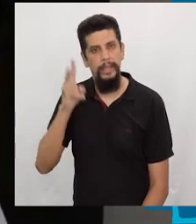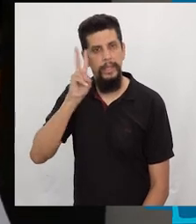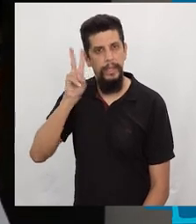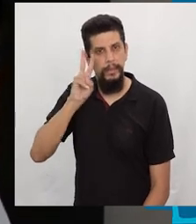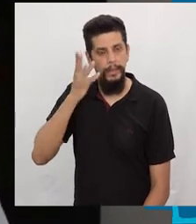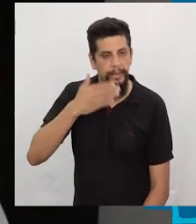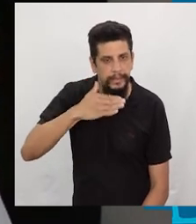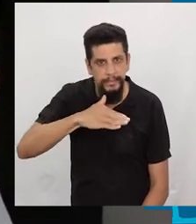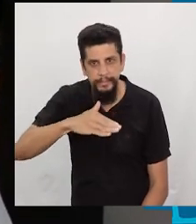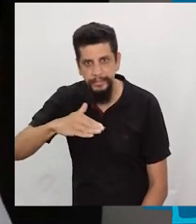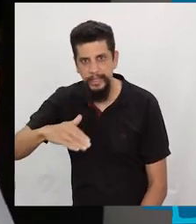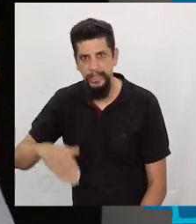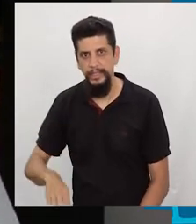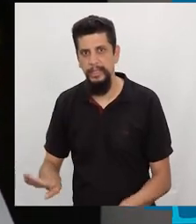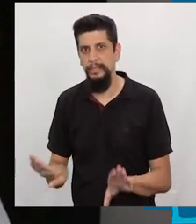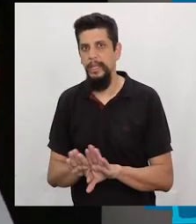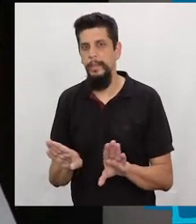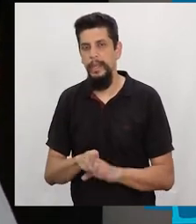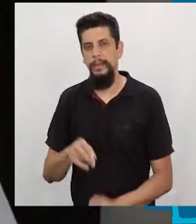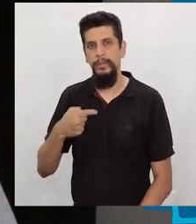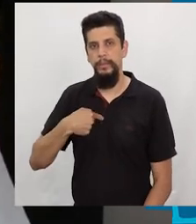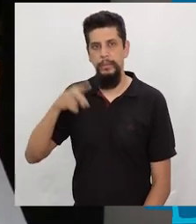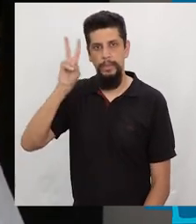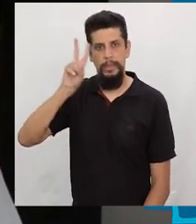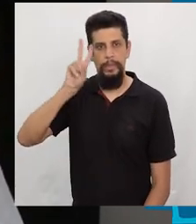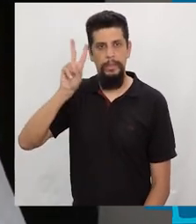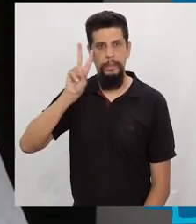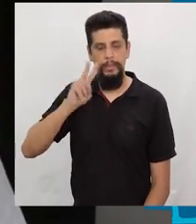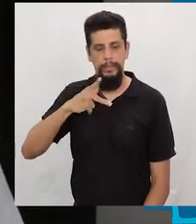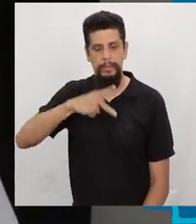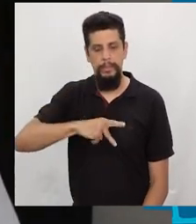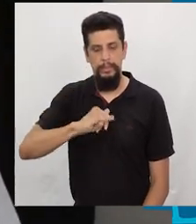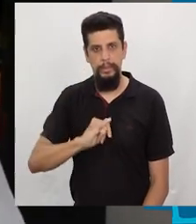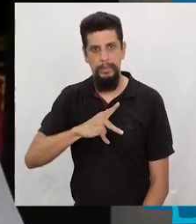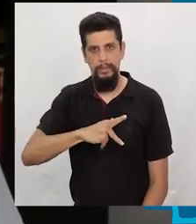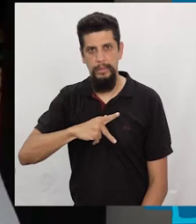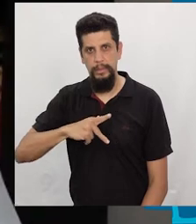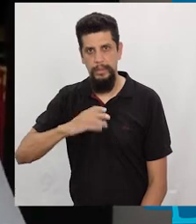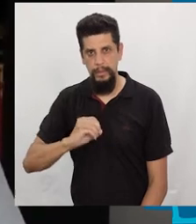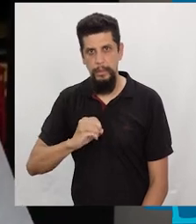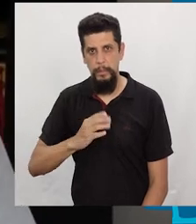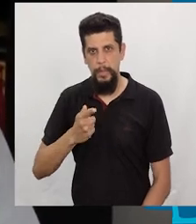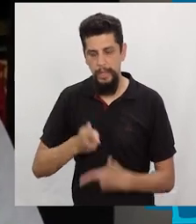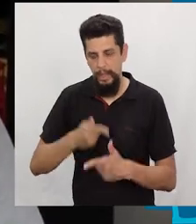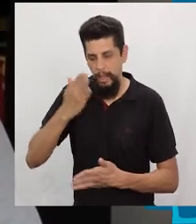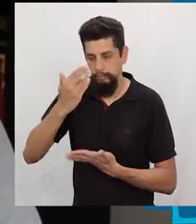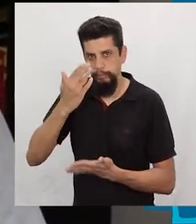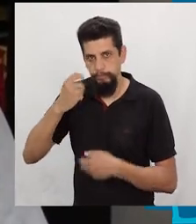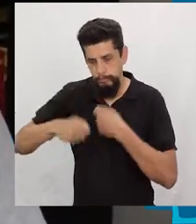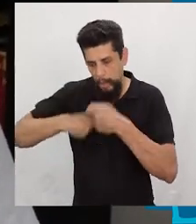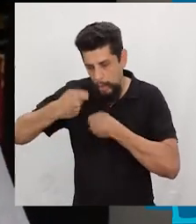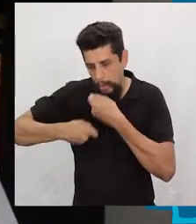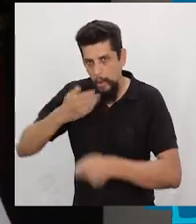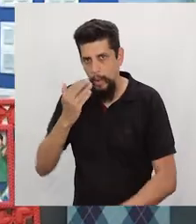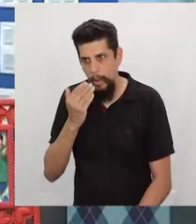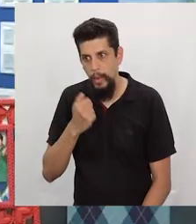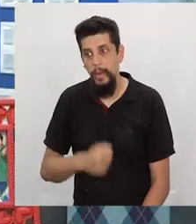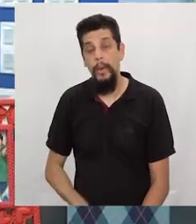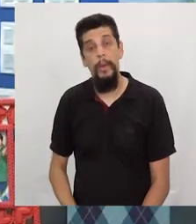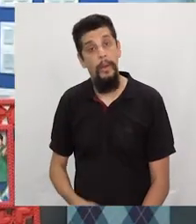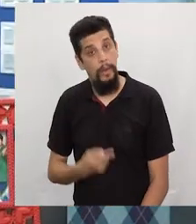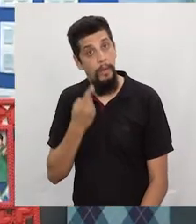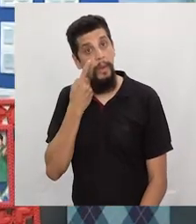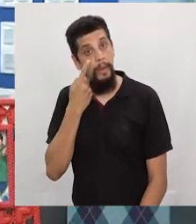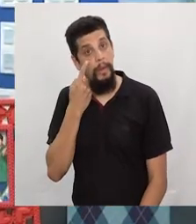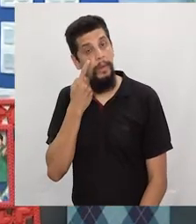pessoas que eu conheci quando eu era pequeno. E eu lembro também do Pipo, né? Eu me identifico muito com o Pipo porque eu sou comilão. Eu gosto muito de comer. Olha